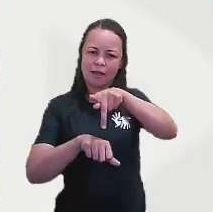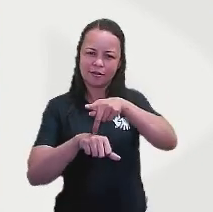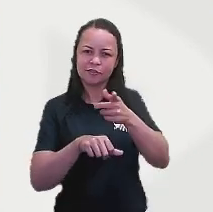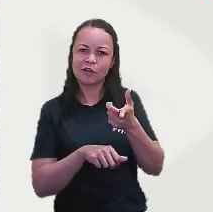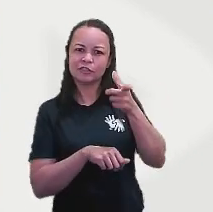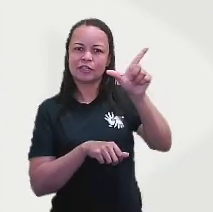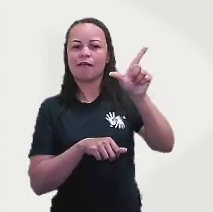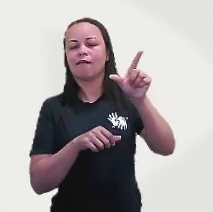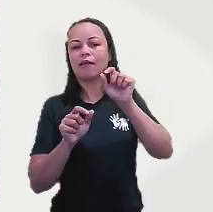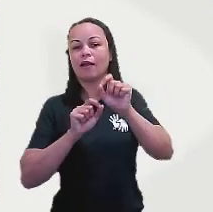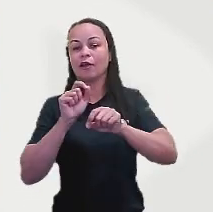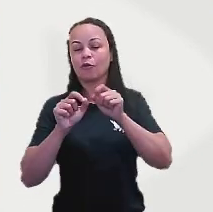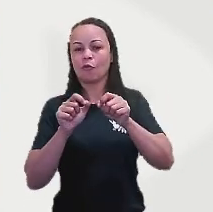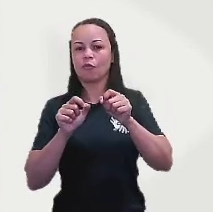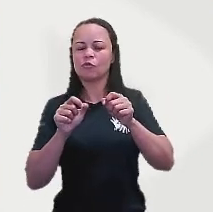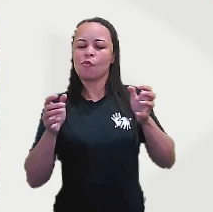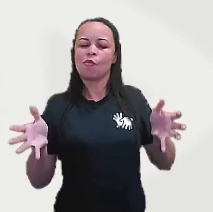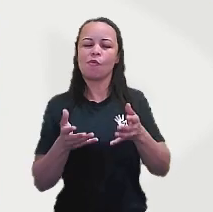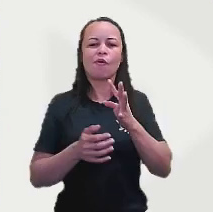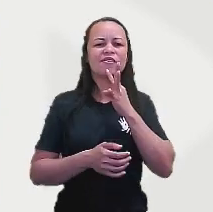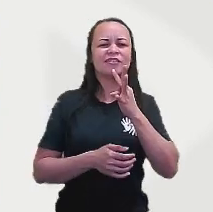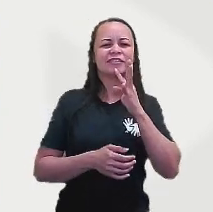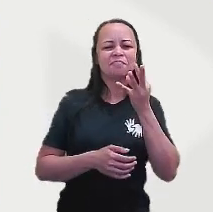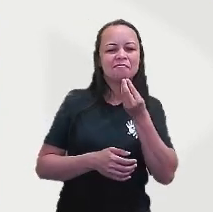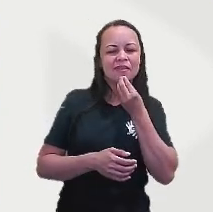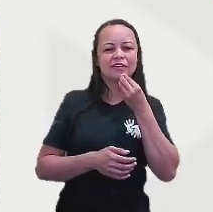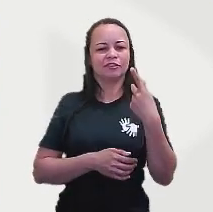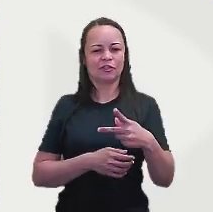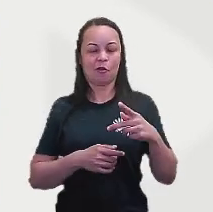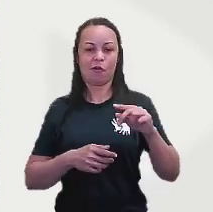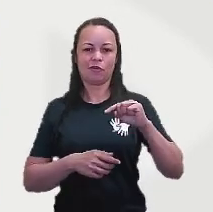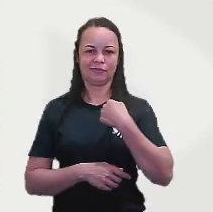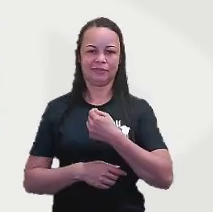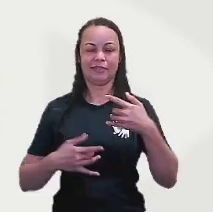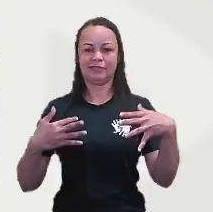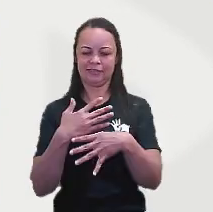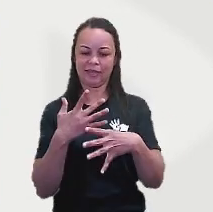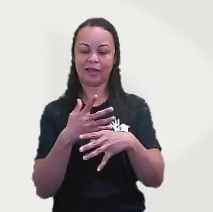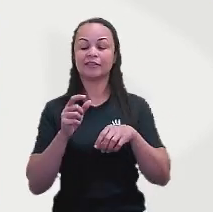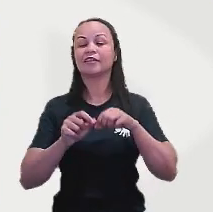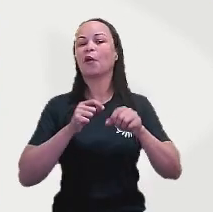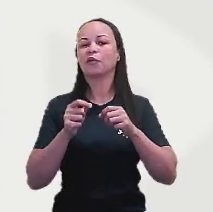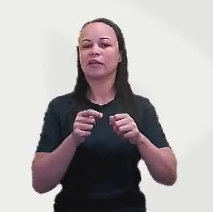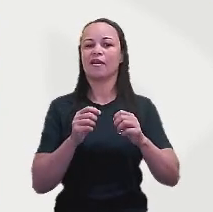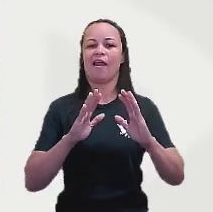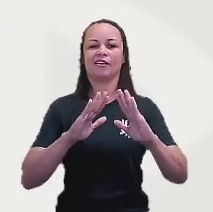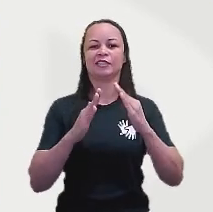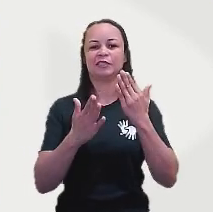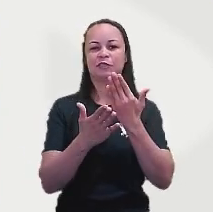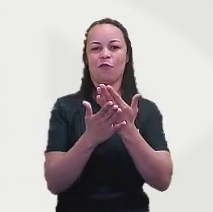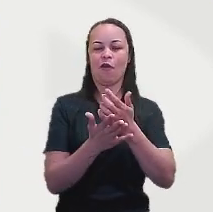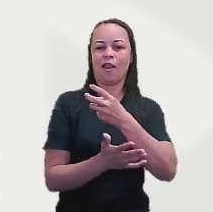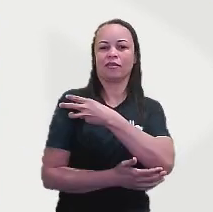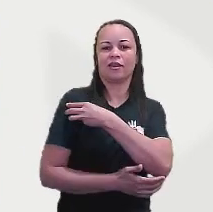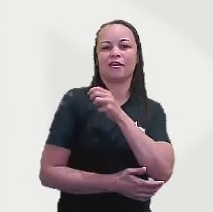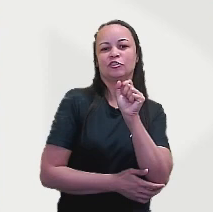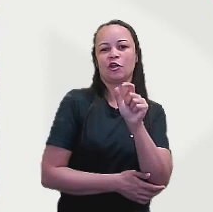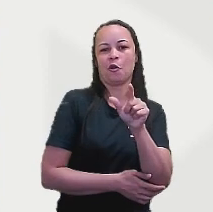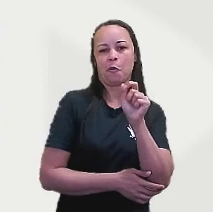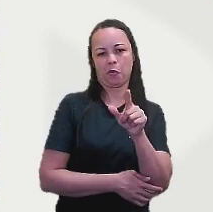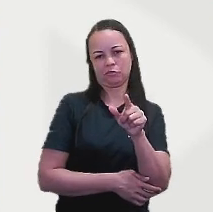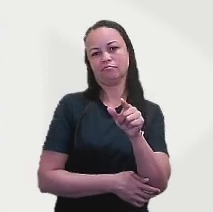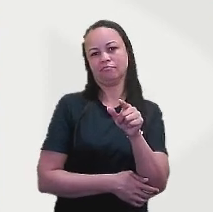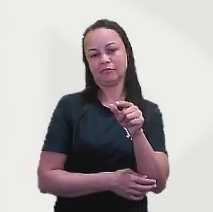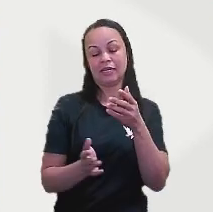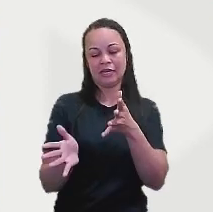do conhecimento sobre nossa cidade, com o nosso colégio aqui, 3 de agosto, nada mais, nada menos, que o